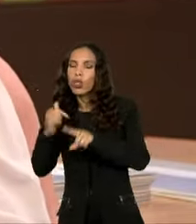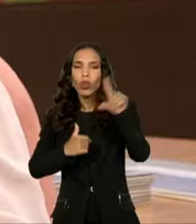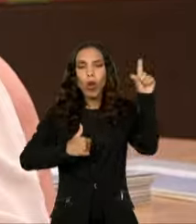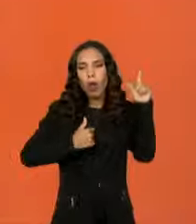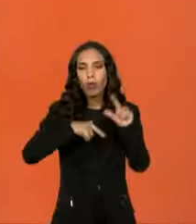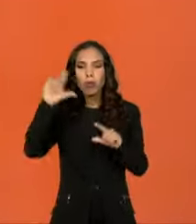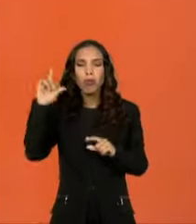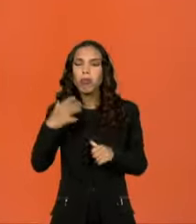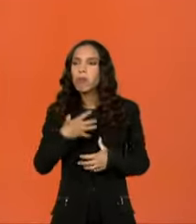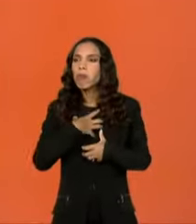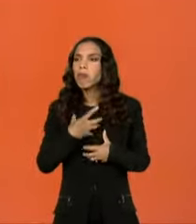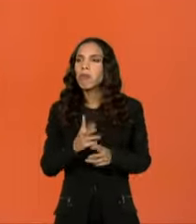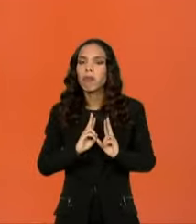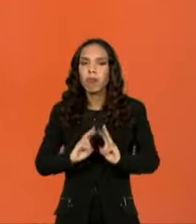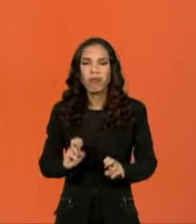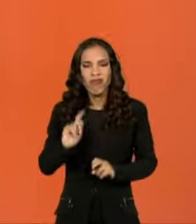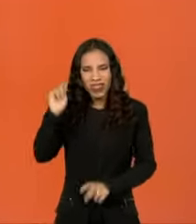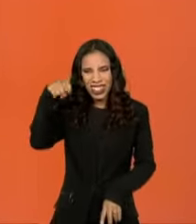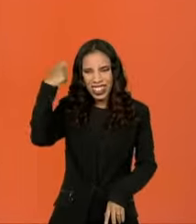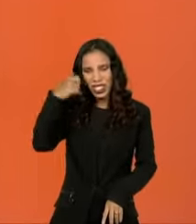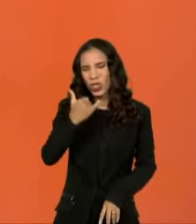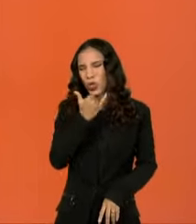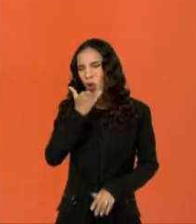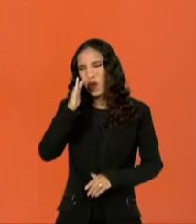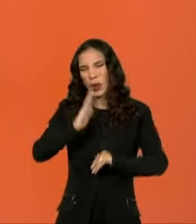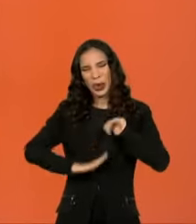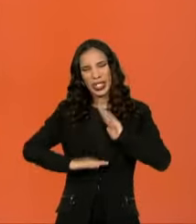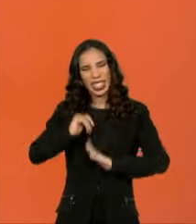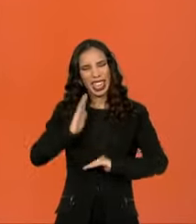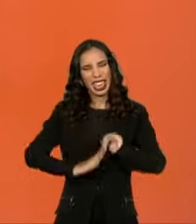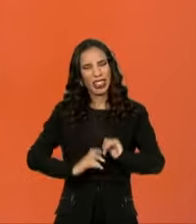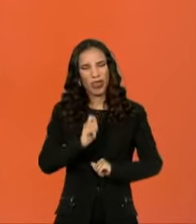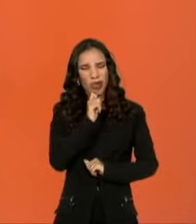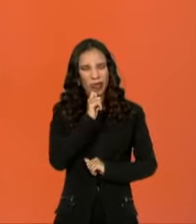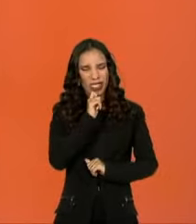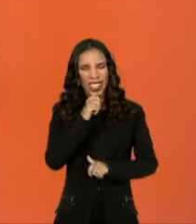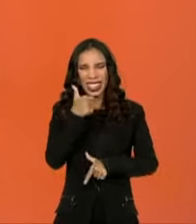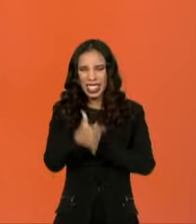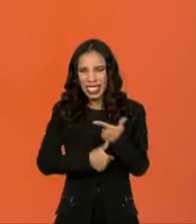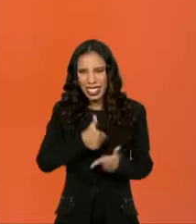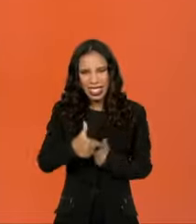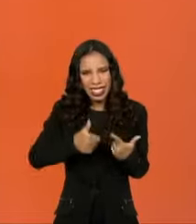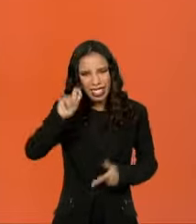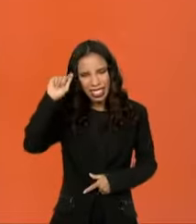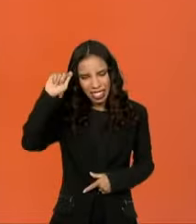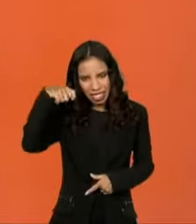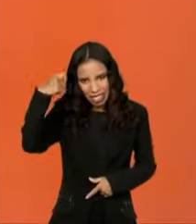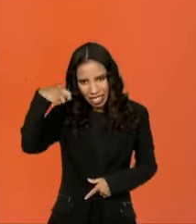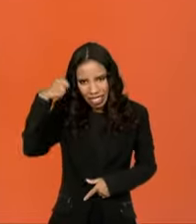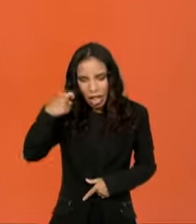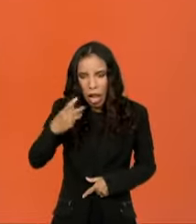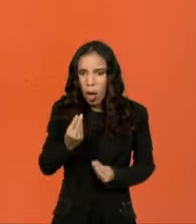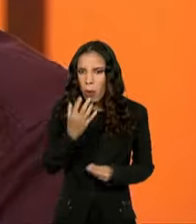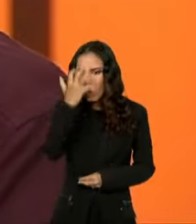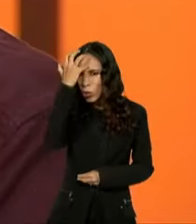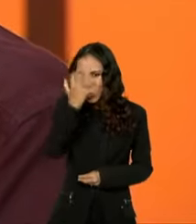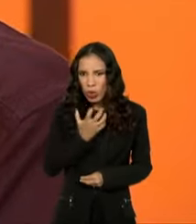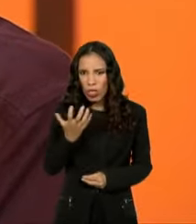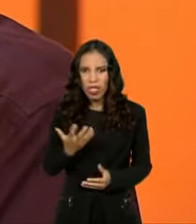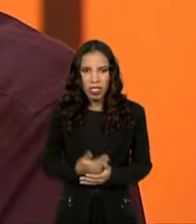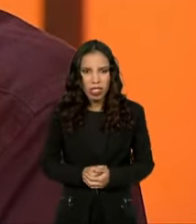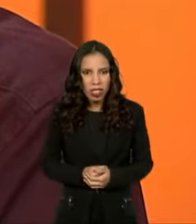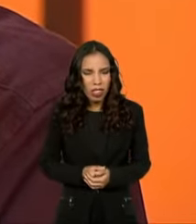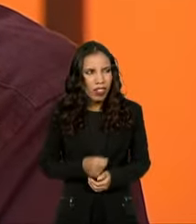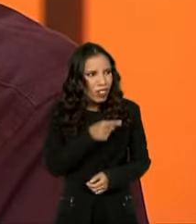atriz, não? Eu acho que eu não tenho talento. Ah, eu acho que o trabalho de atriz... pra tudo, meu amor. Não, o trabalho de atriz é muito... Eu acho assim, tão sério. Mas você fez